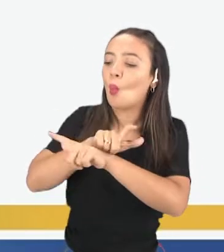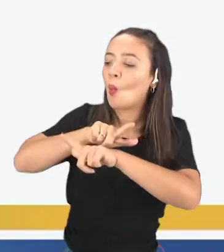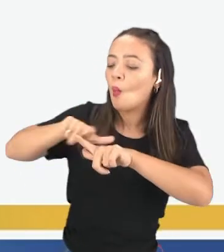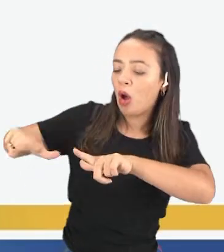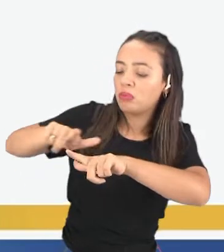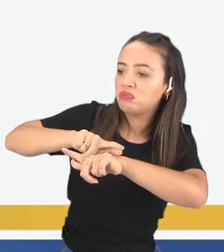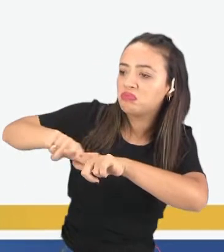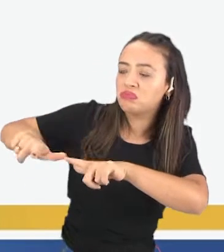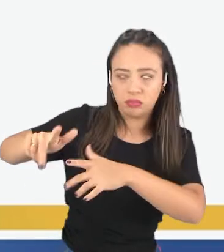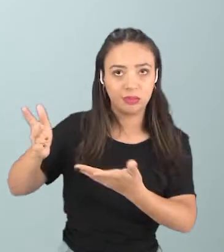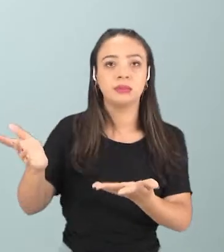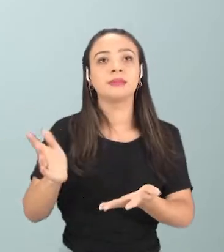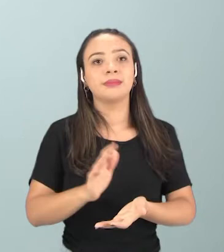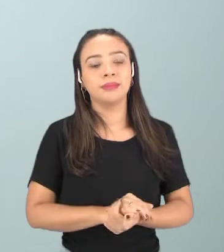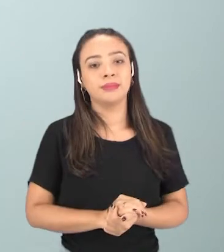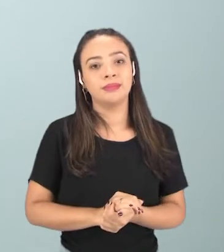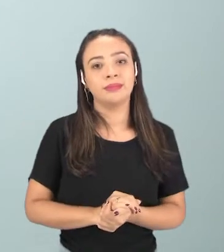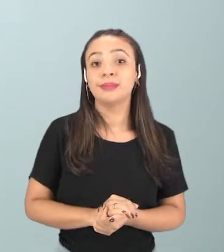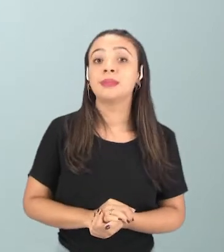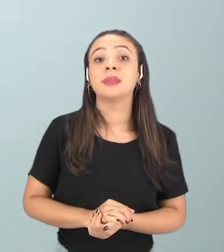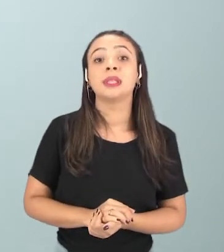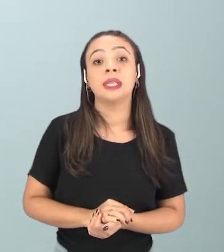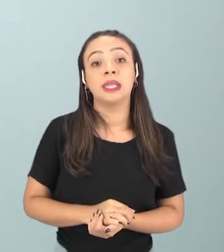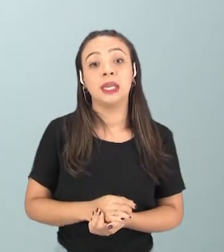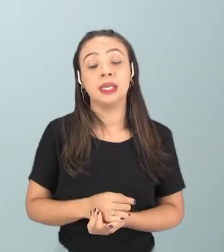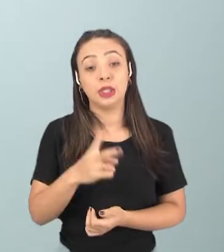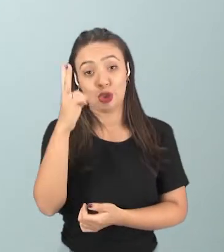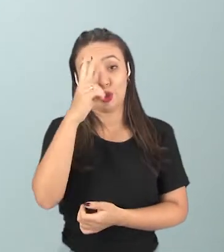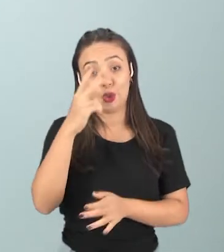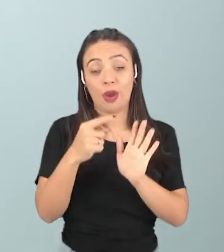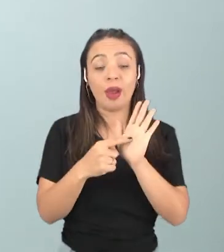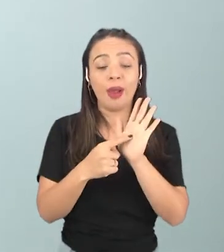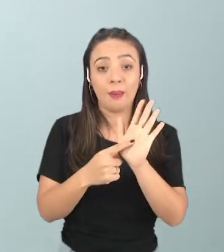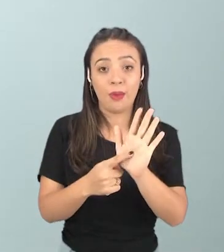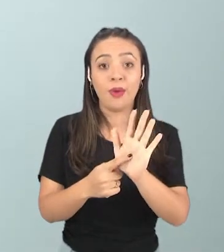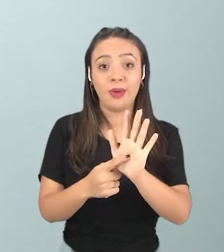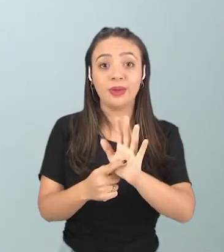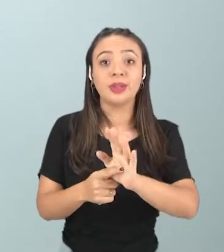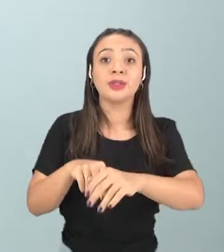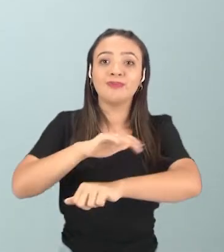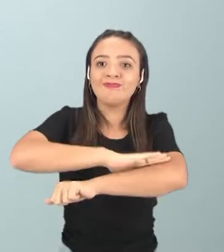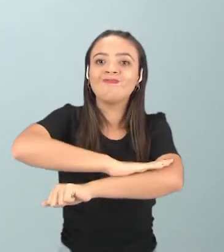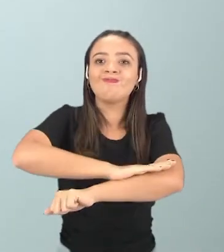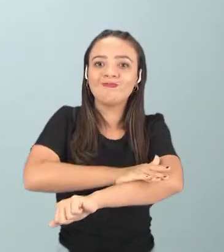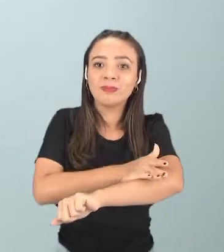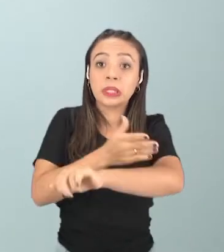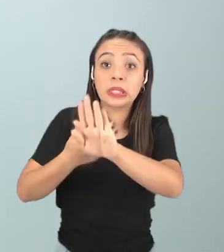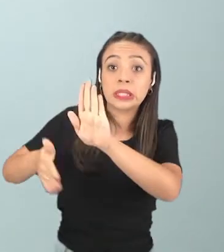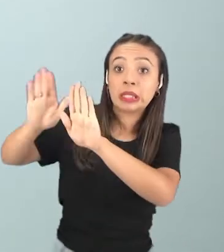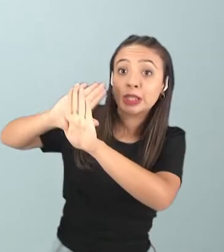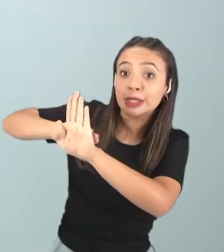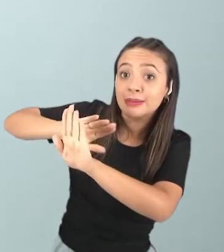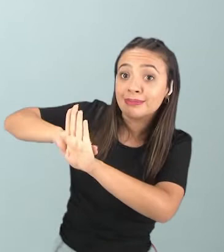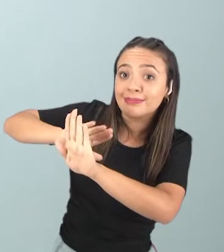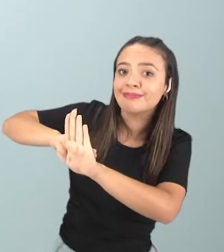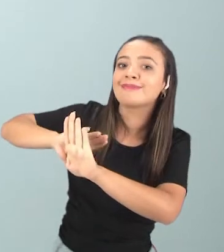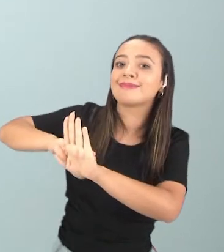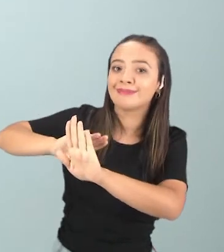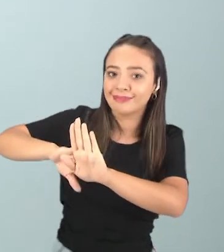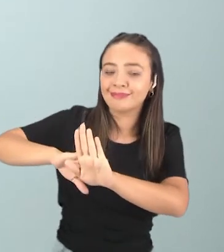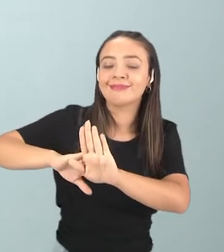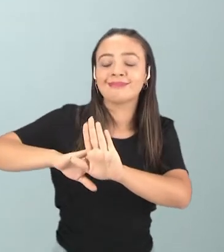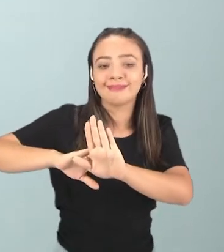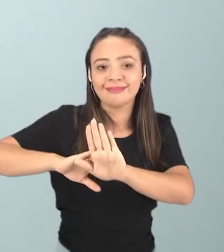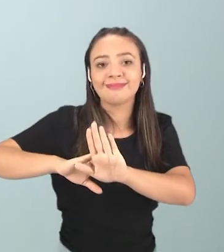dedo. Então essa tirinha ela aponta o preconceito que ele é subliminar, ele é escondido